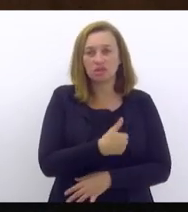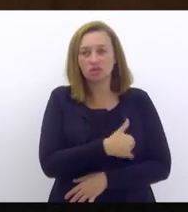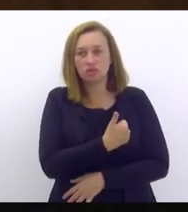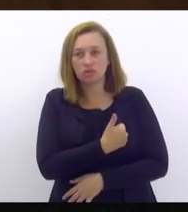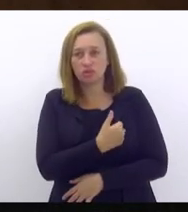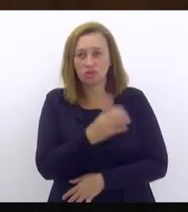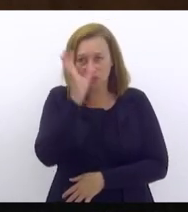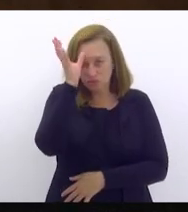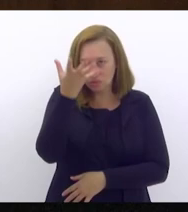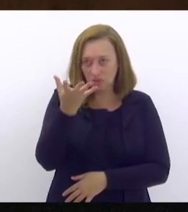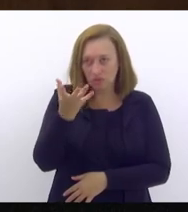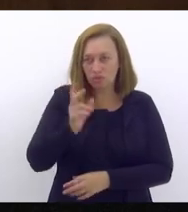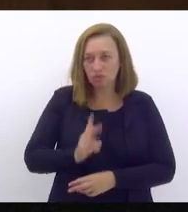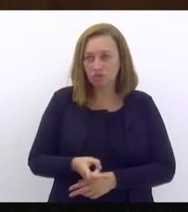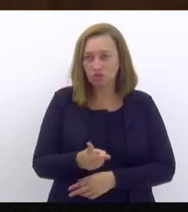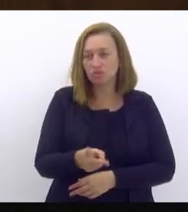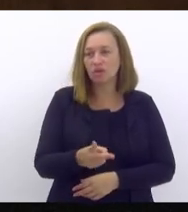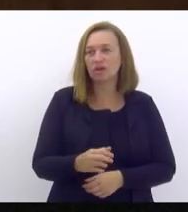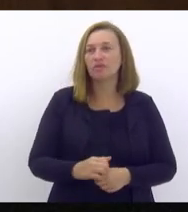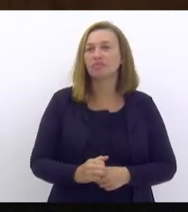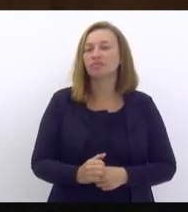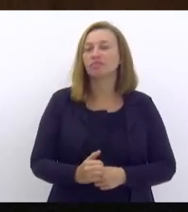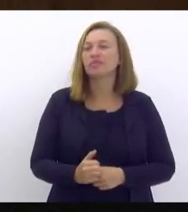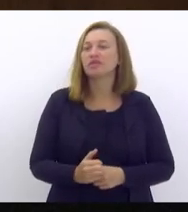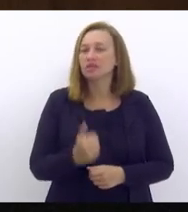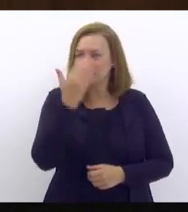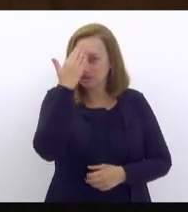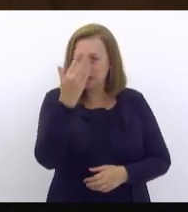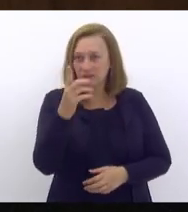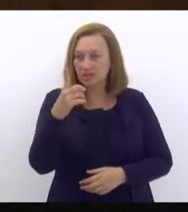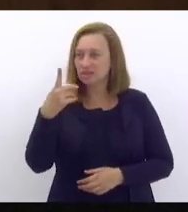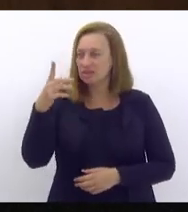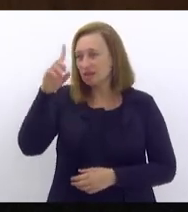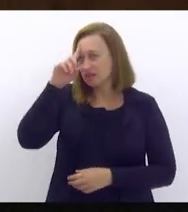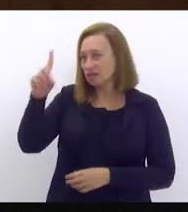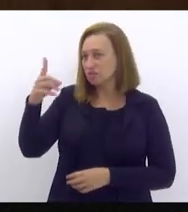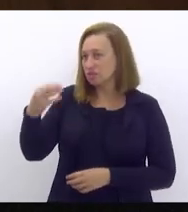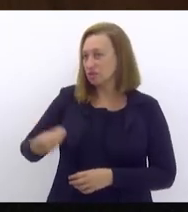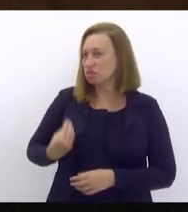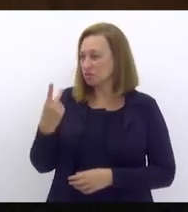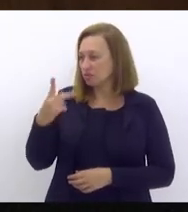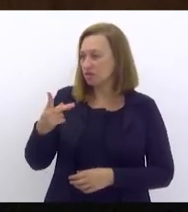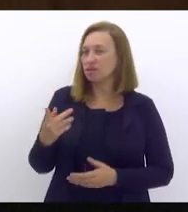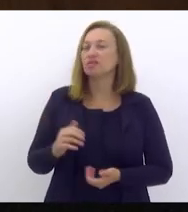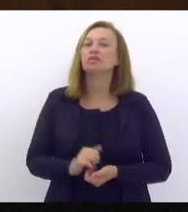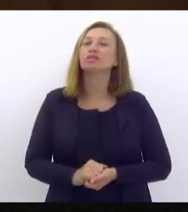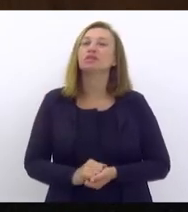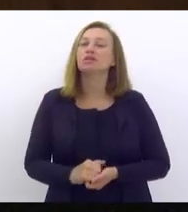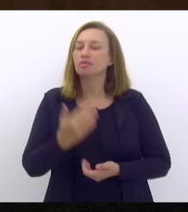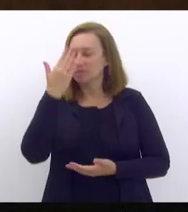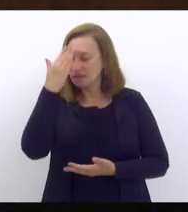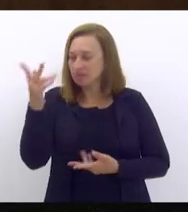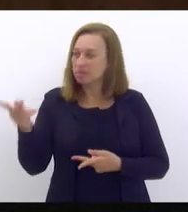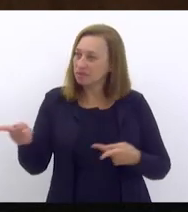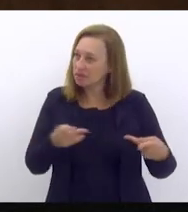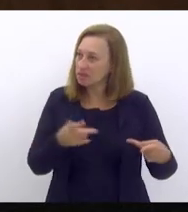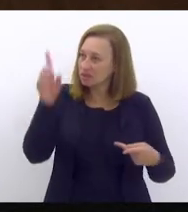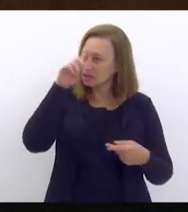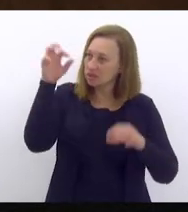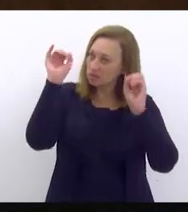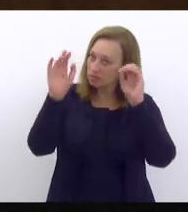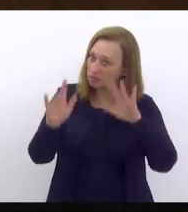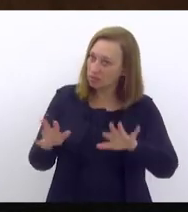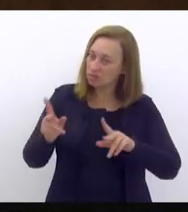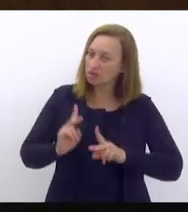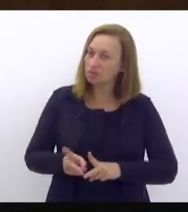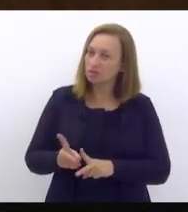resolveu, para um outro ministério, e aqui eu agradeço a Deus pela sua vida, dos pastores, muito obrigado pela visita, que Deus continue